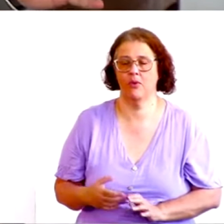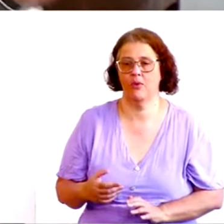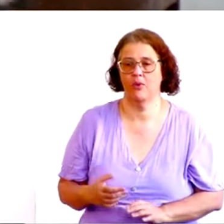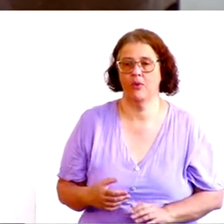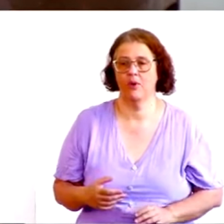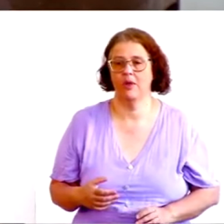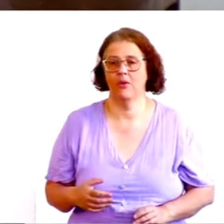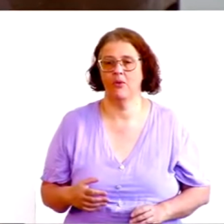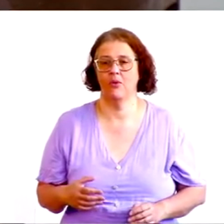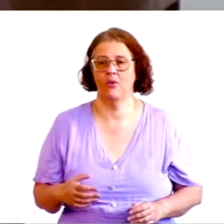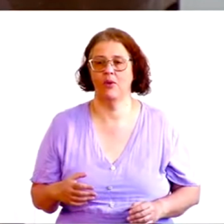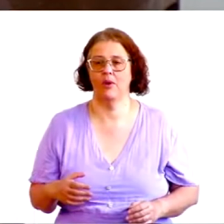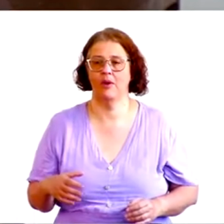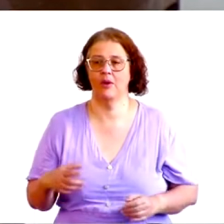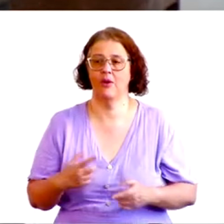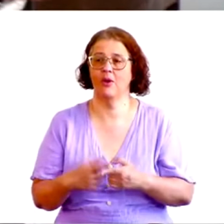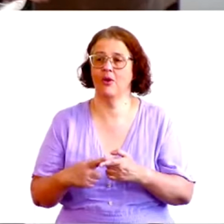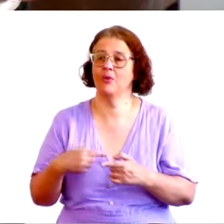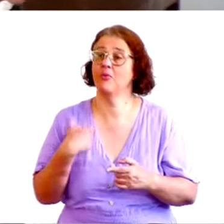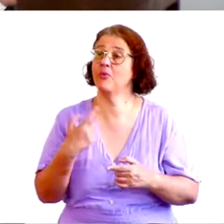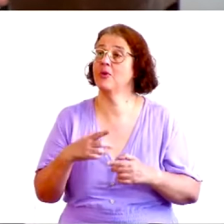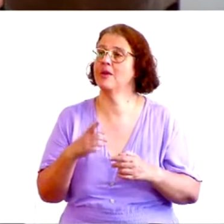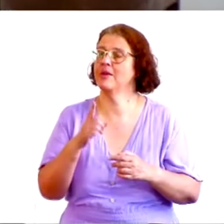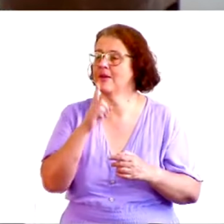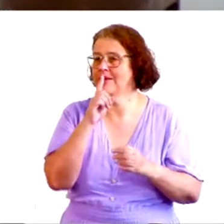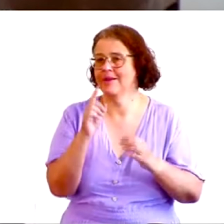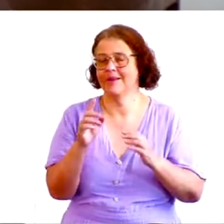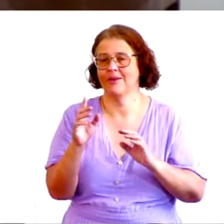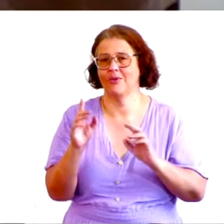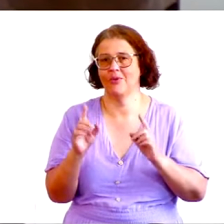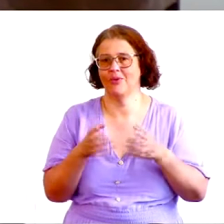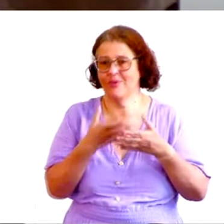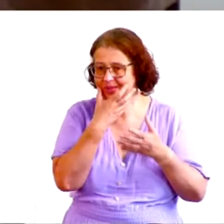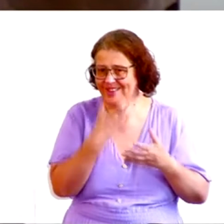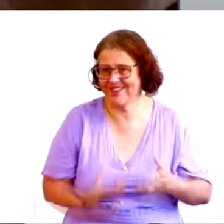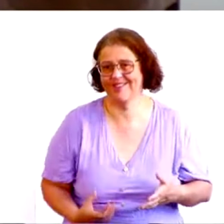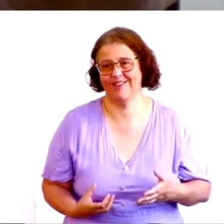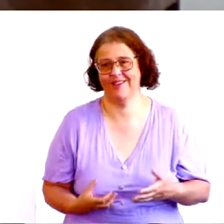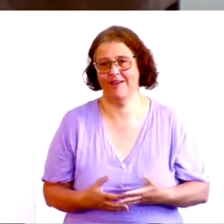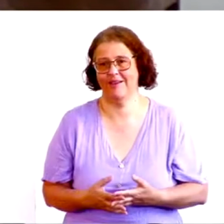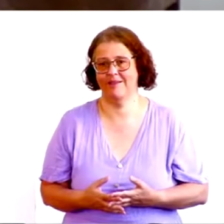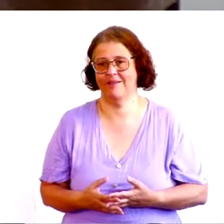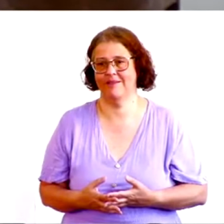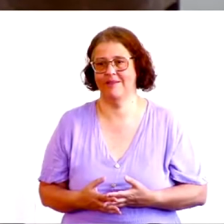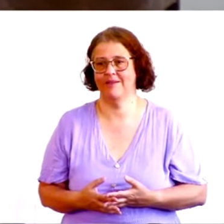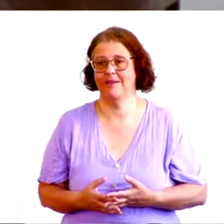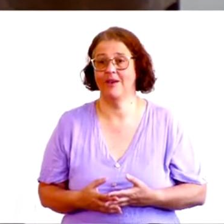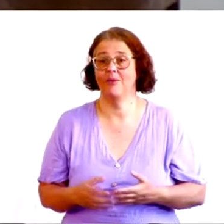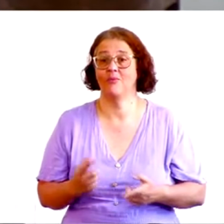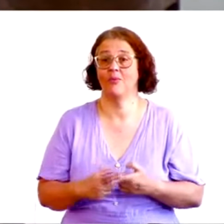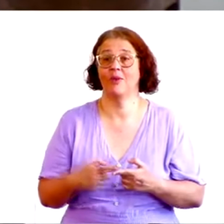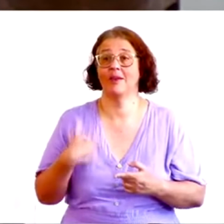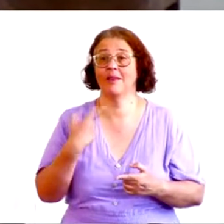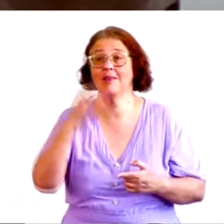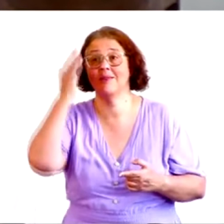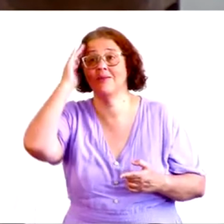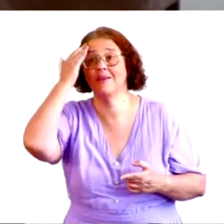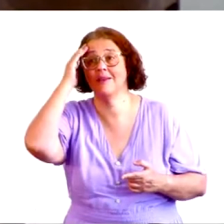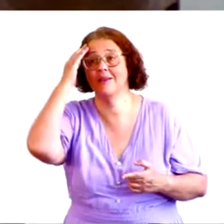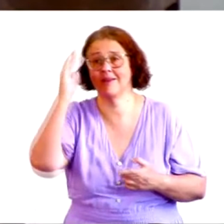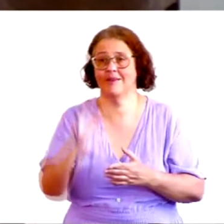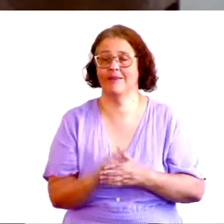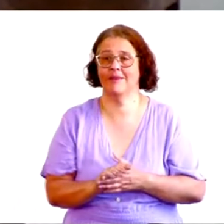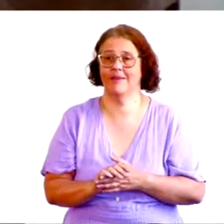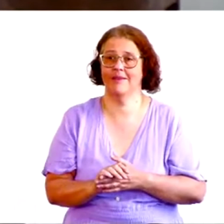jeito Por isso o mundo comemora na paz dessa maneira porque eles não reconhecem alguém que controla